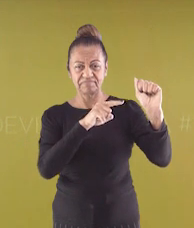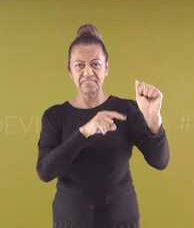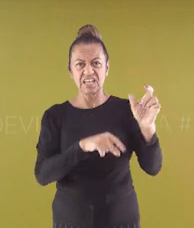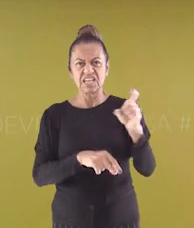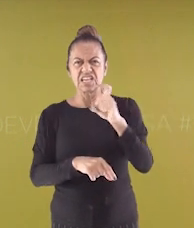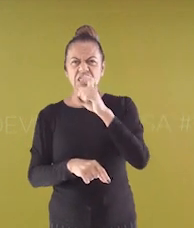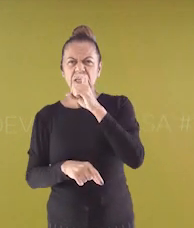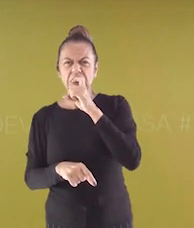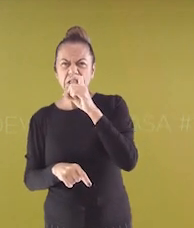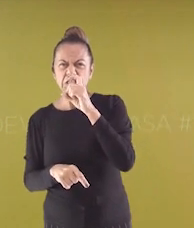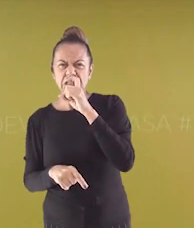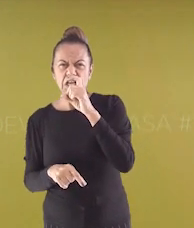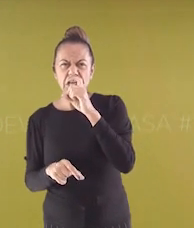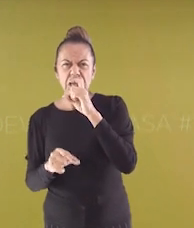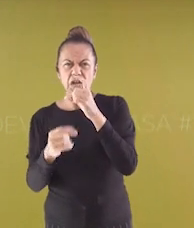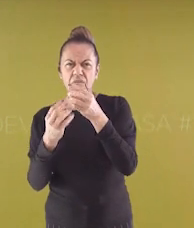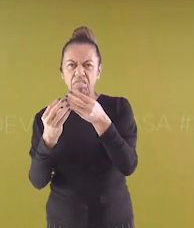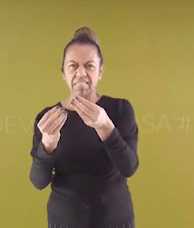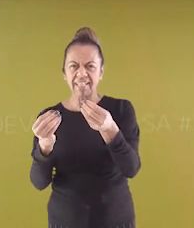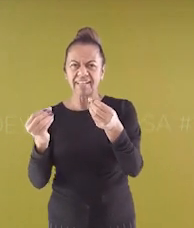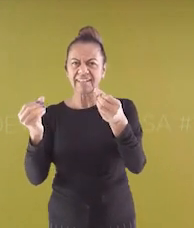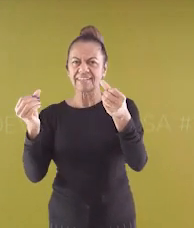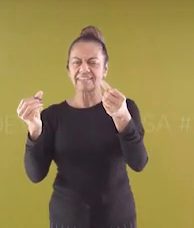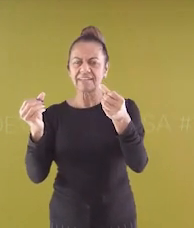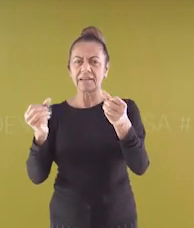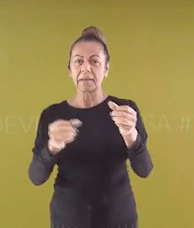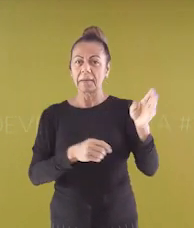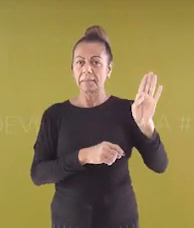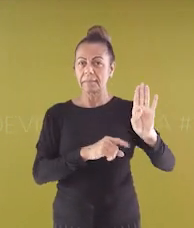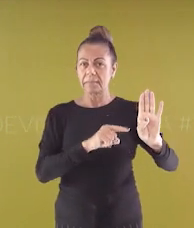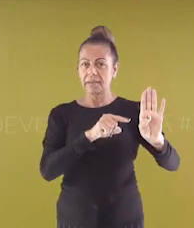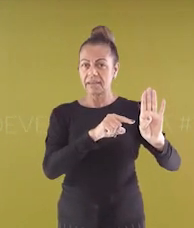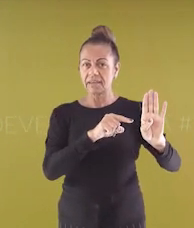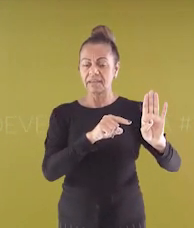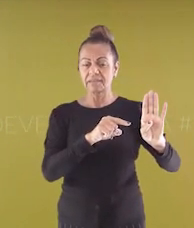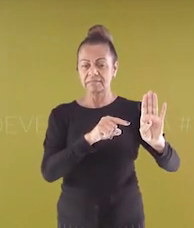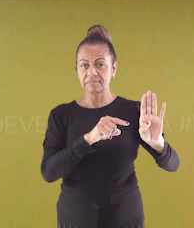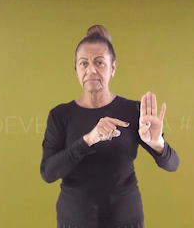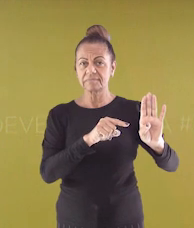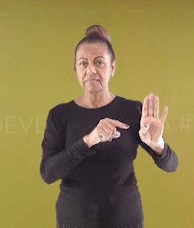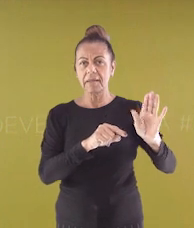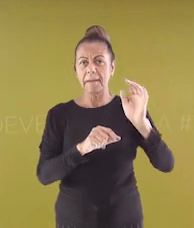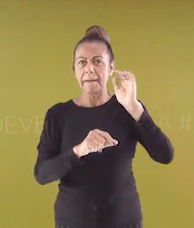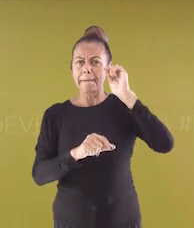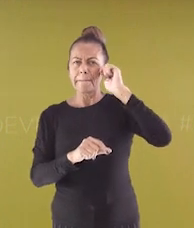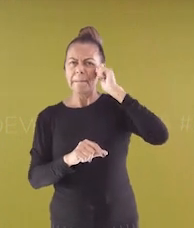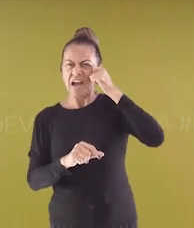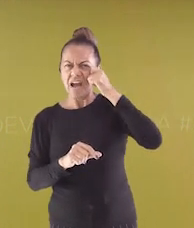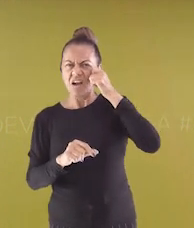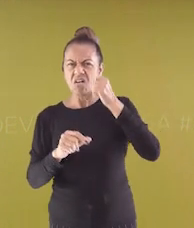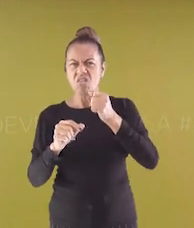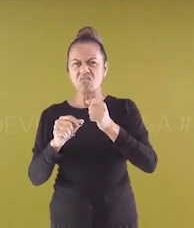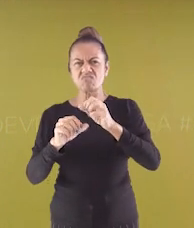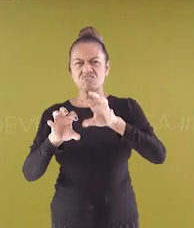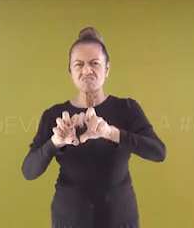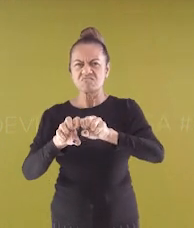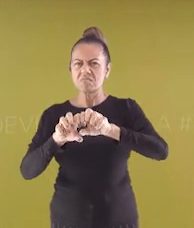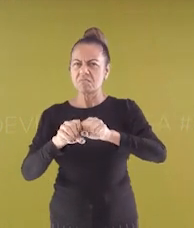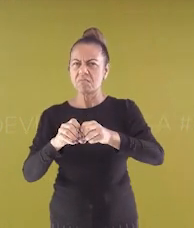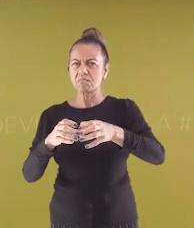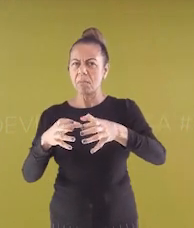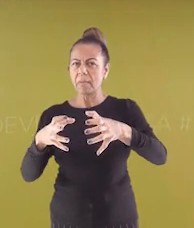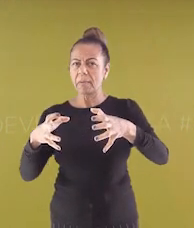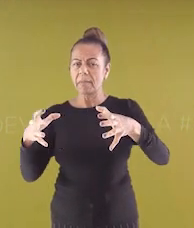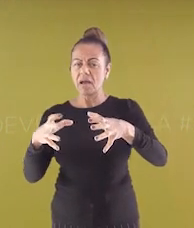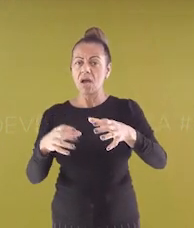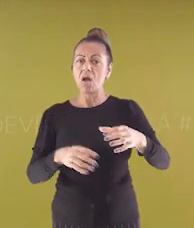fusão, ou seja, o derretimento do gelo. Letra B: produção de pães. Ou letra C: